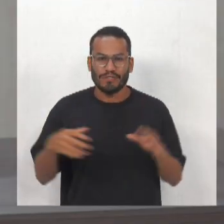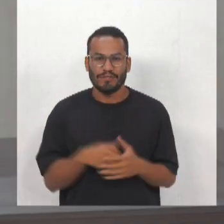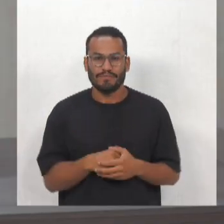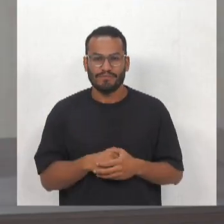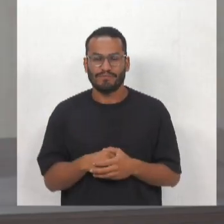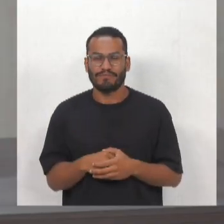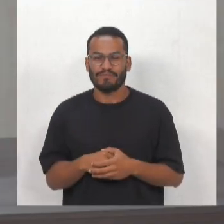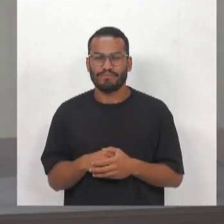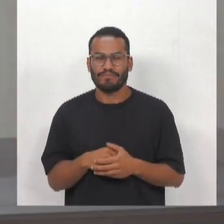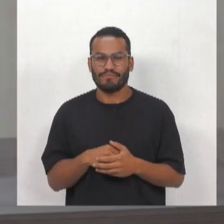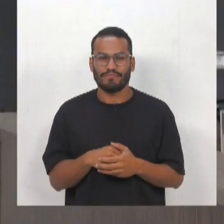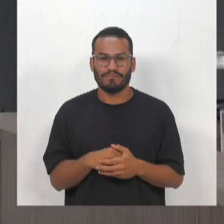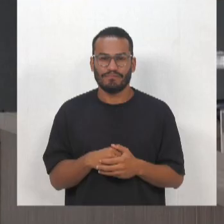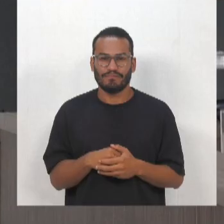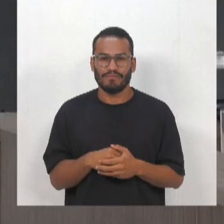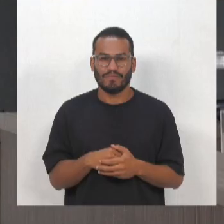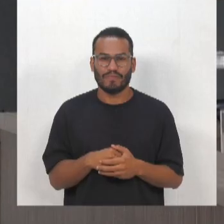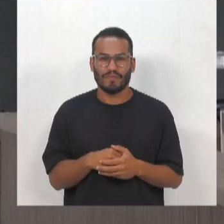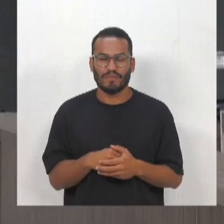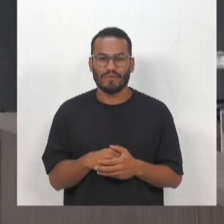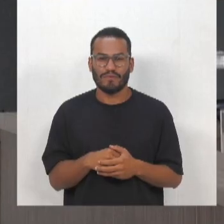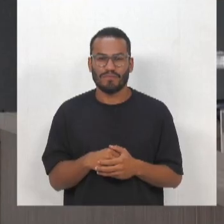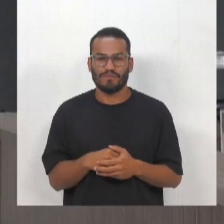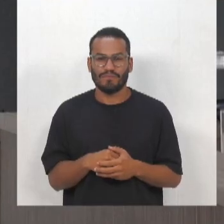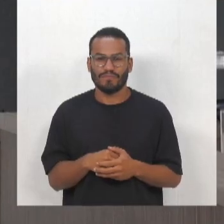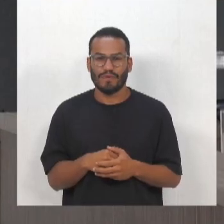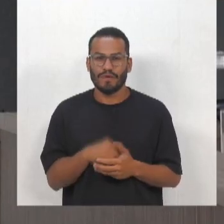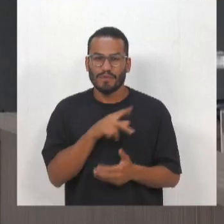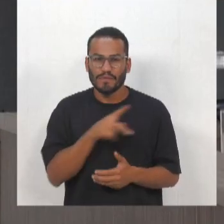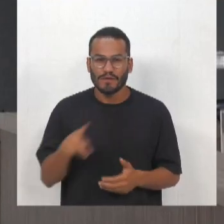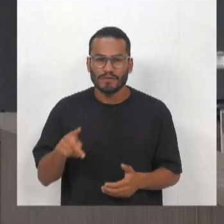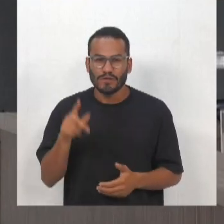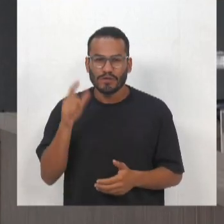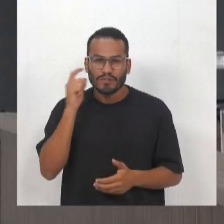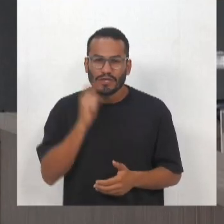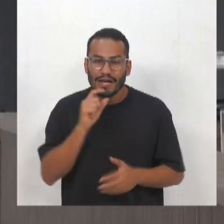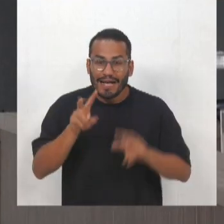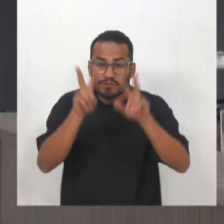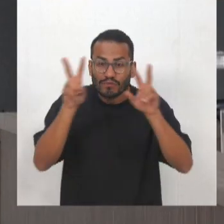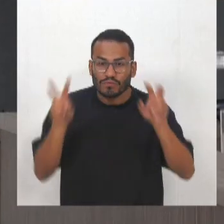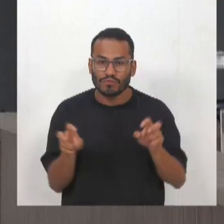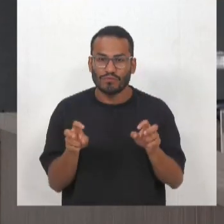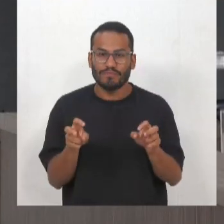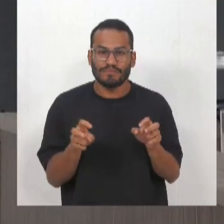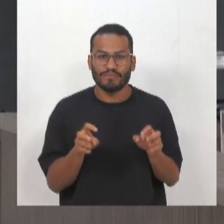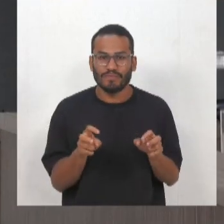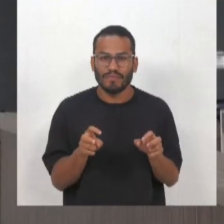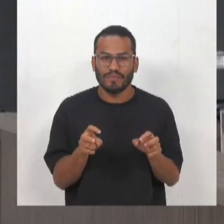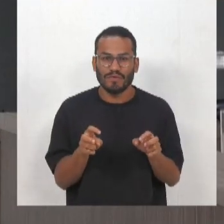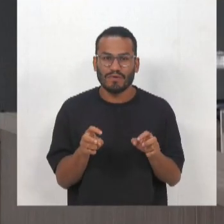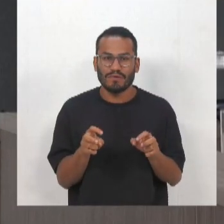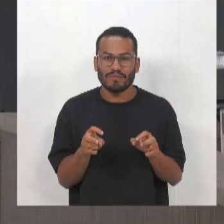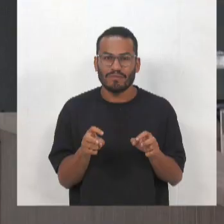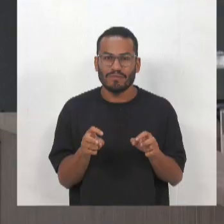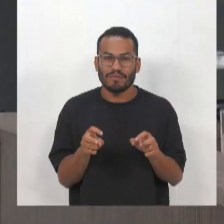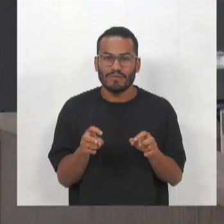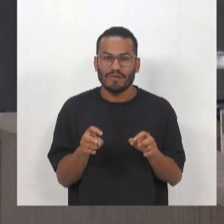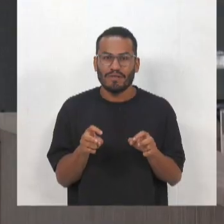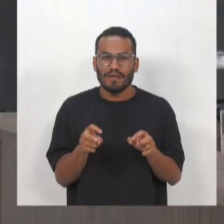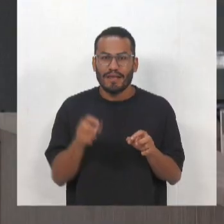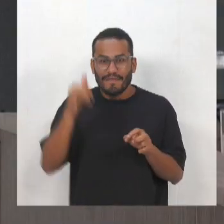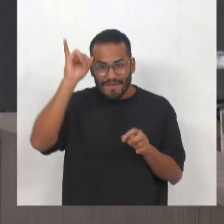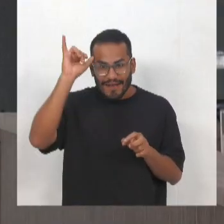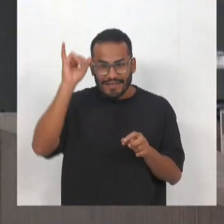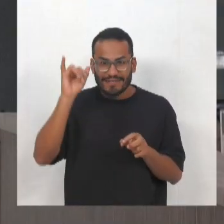do orador, vereador Diego Nazato. Professor Gilson, existem alguns assuntos que são considerados vacas